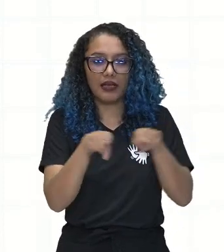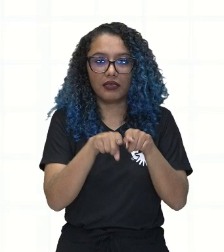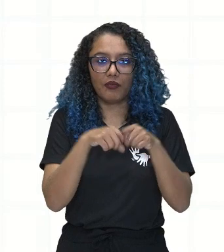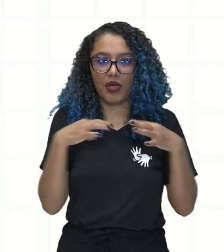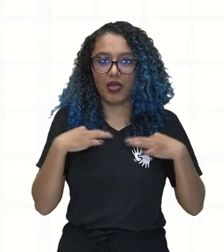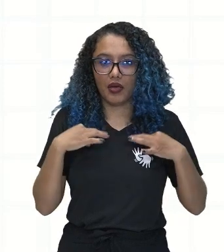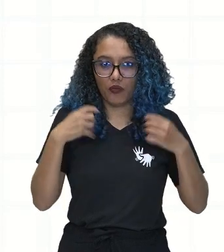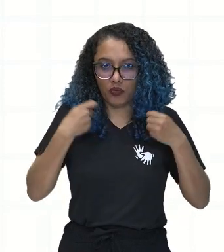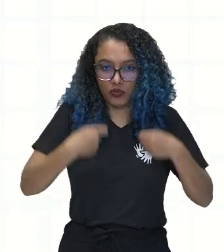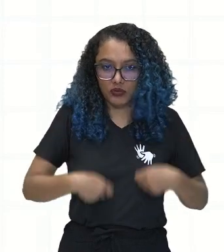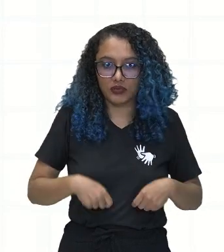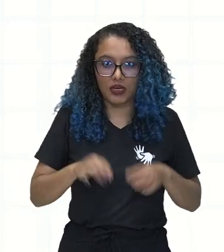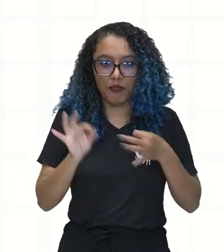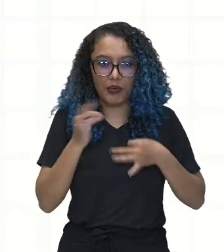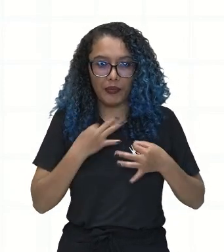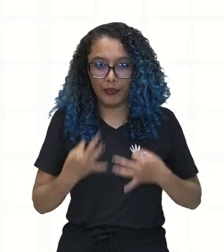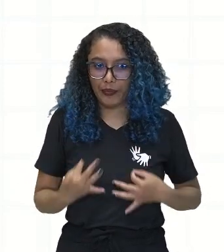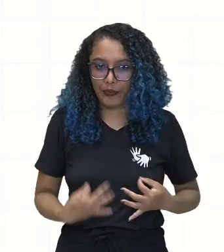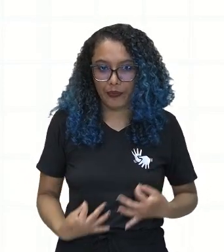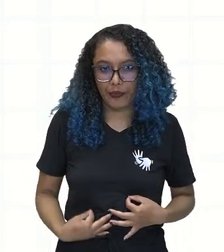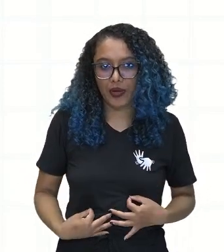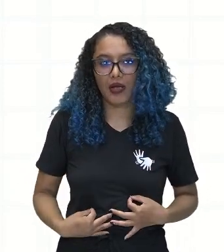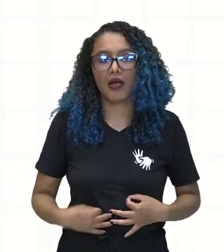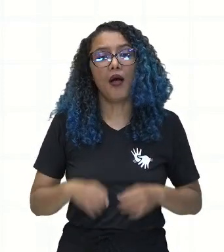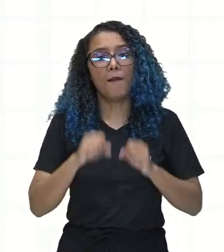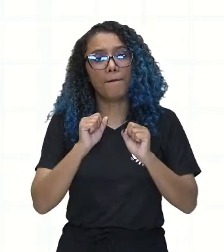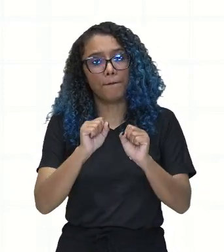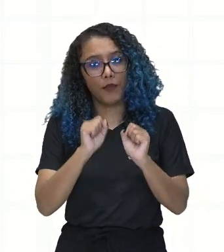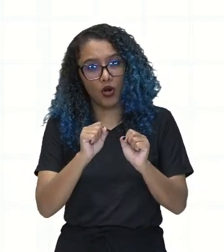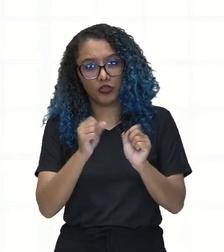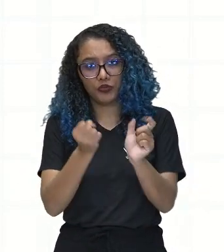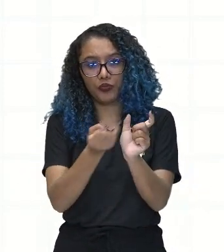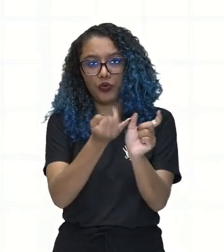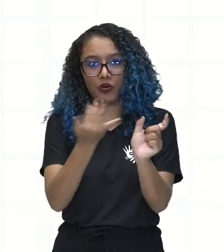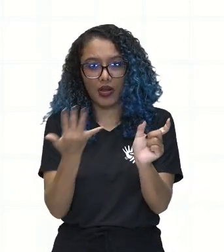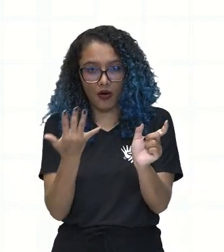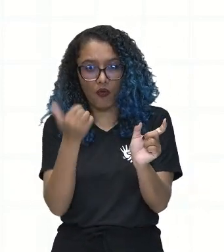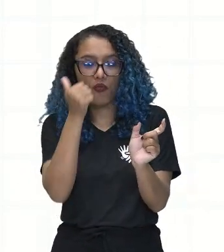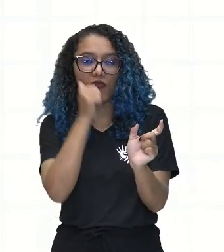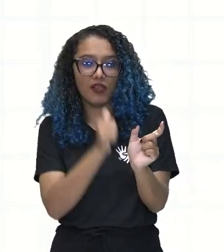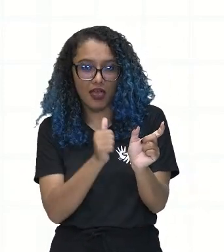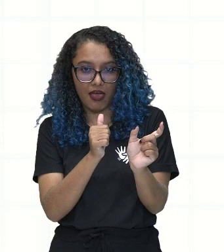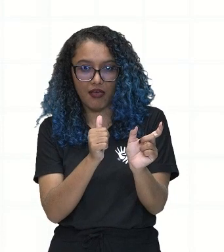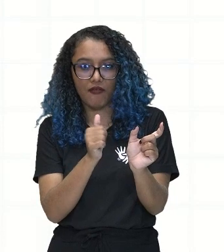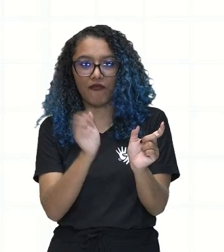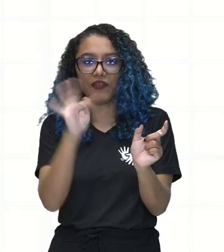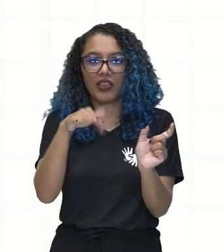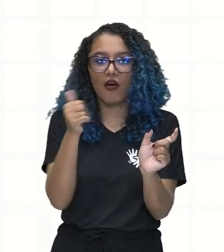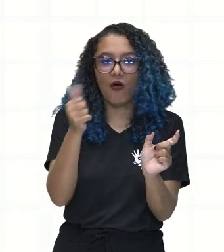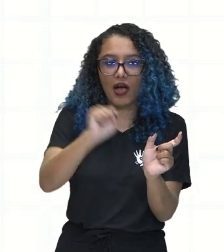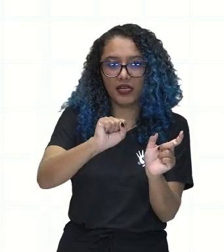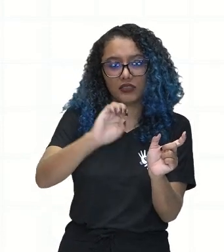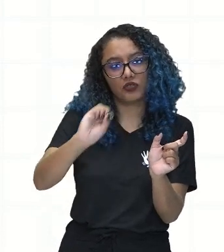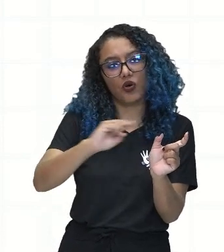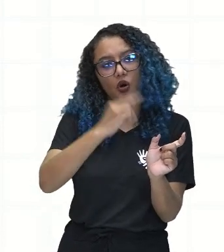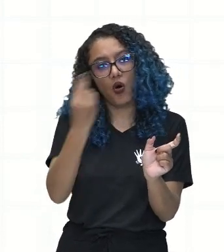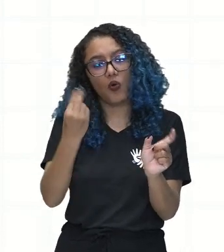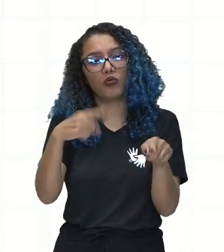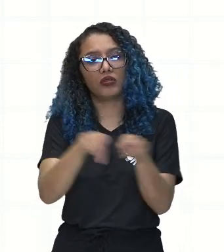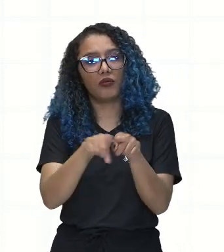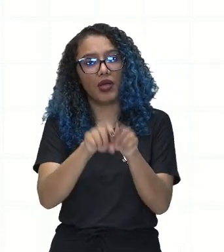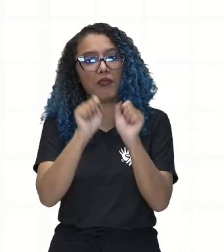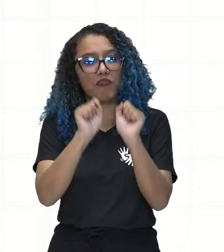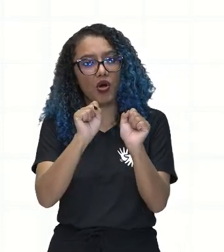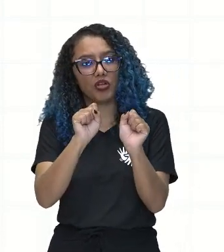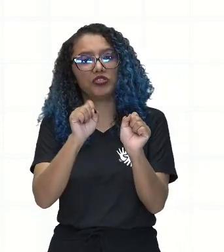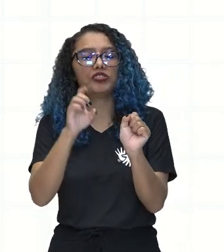para o plural, feminino. Mas também poderia ficar estampada, porque a última está no singular. Também